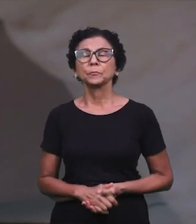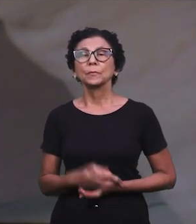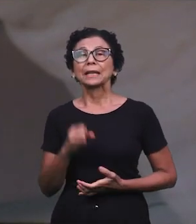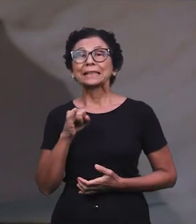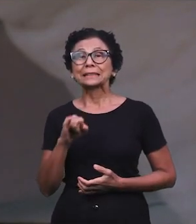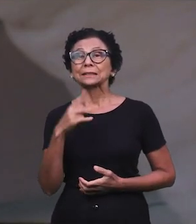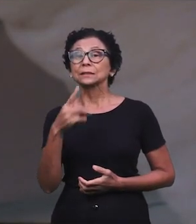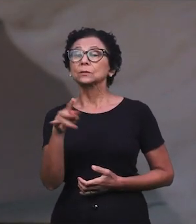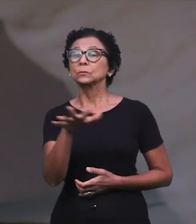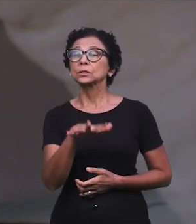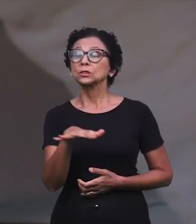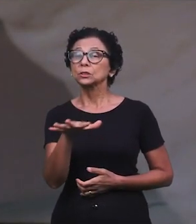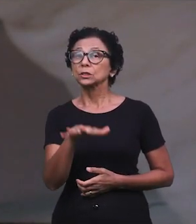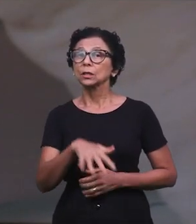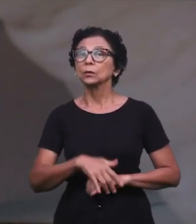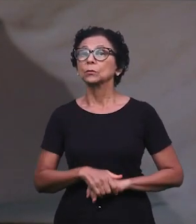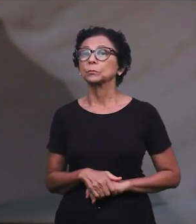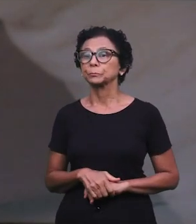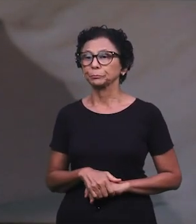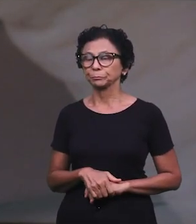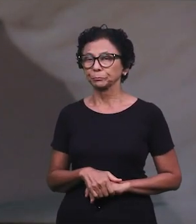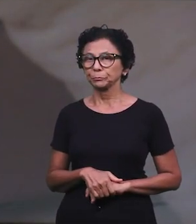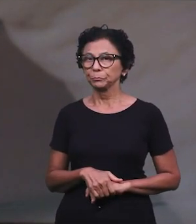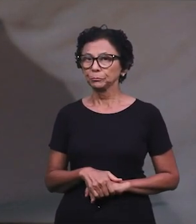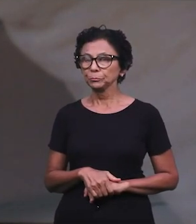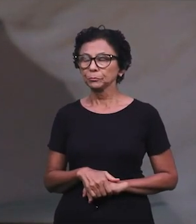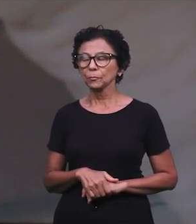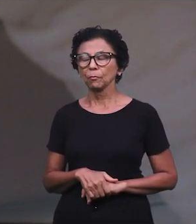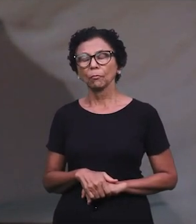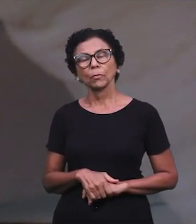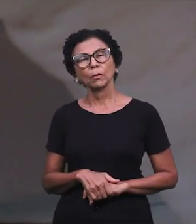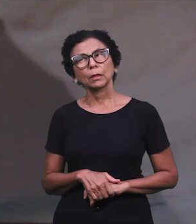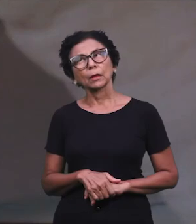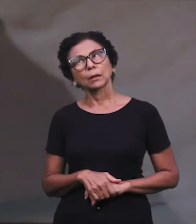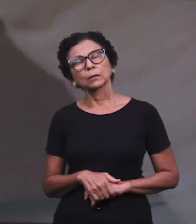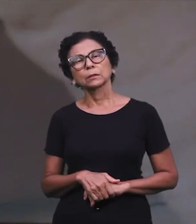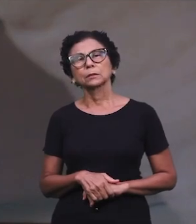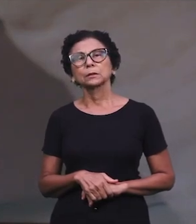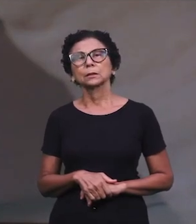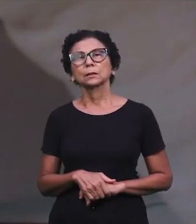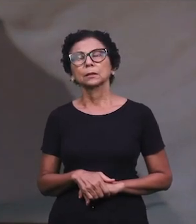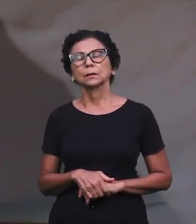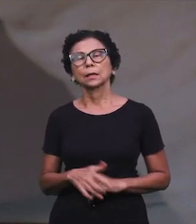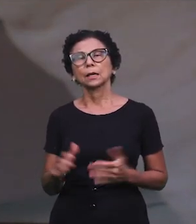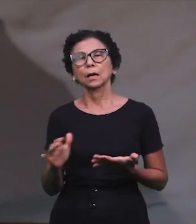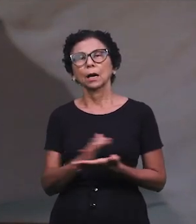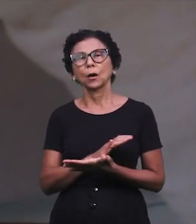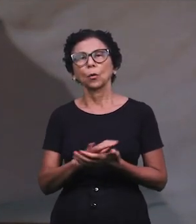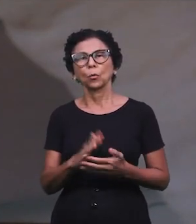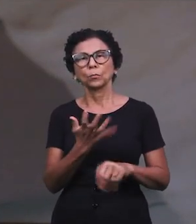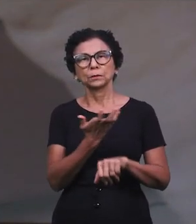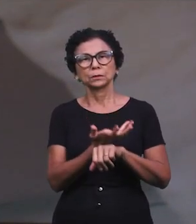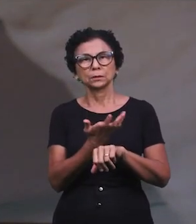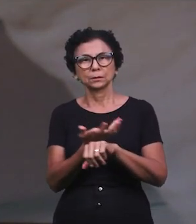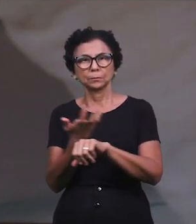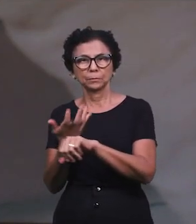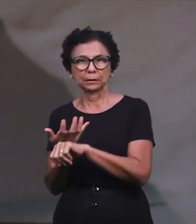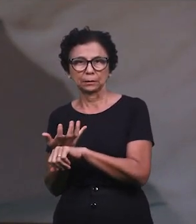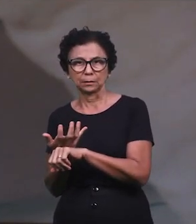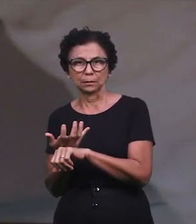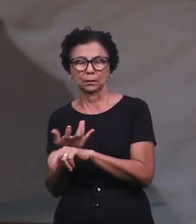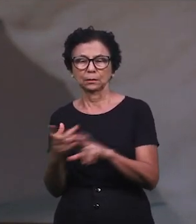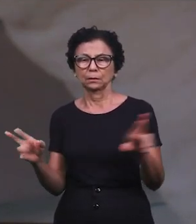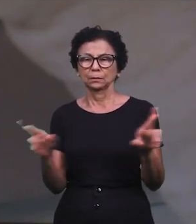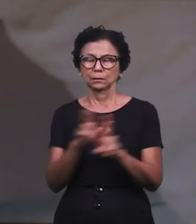sua região, onde você mora, que tem algumas matérias que já estão relacionadas com a área que você